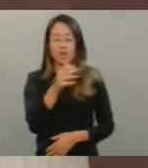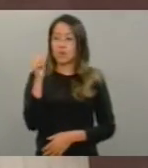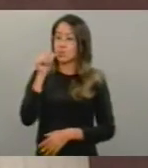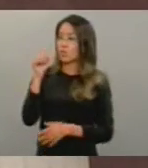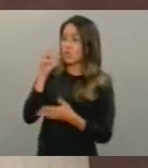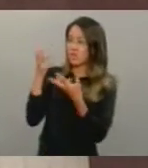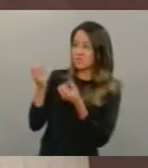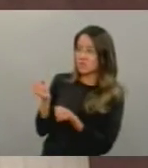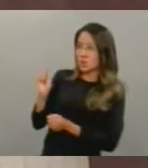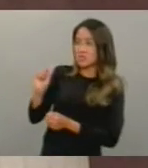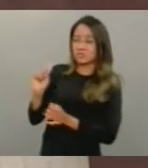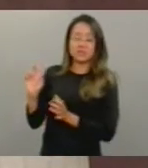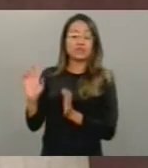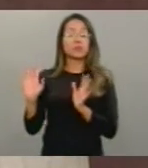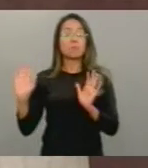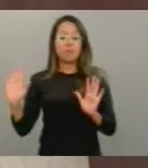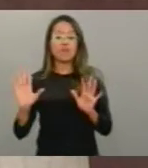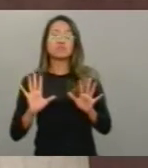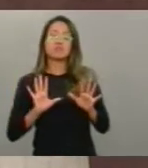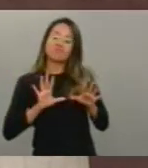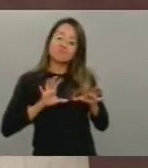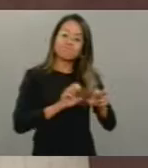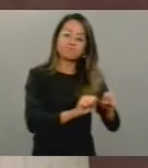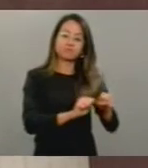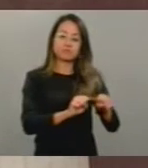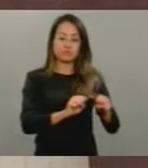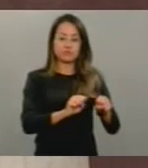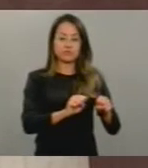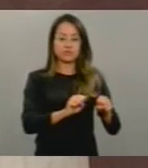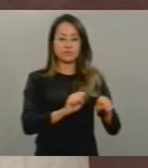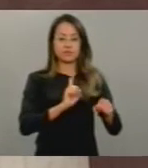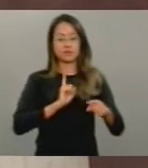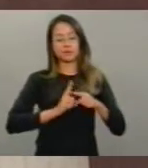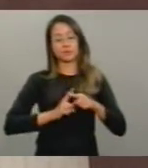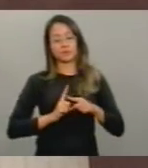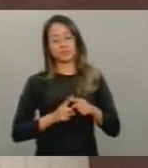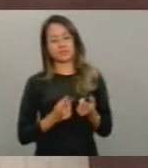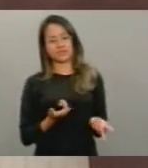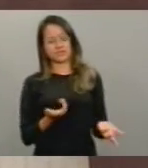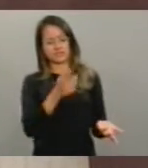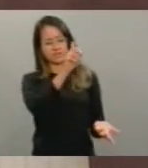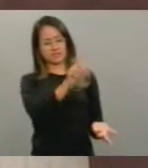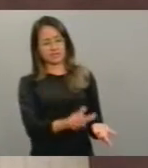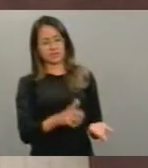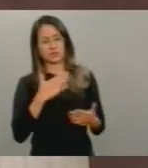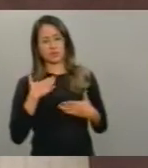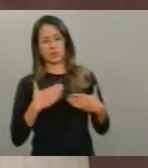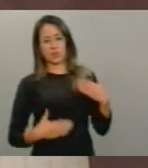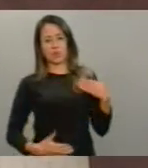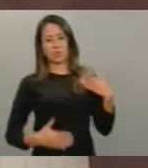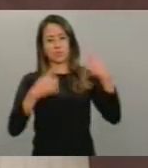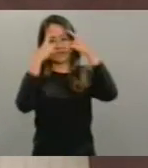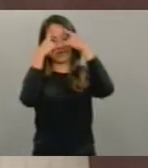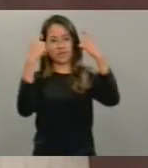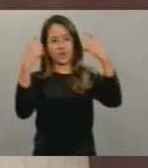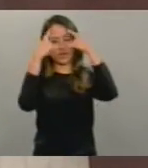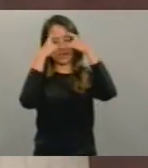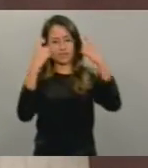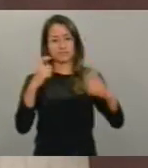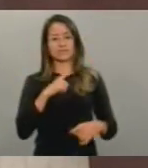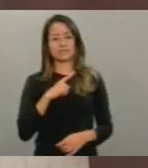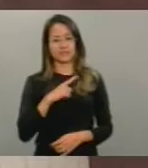desfiram violência, transformem esse corpo num corpo violentado, num corpo